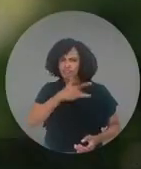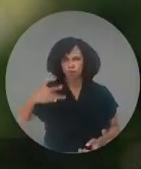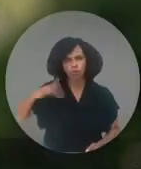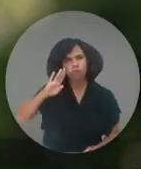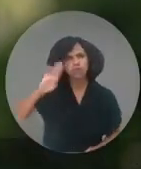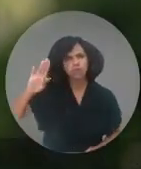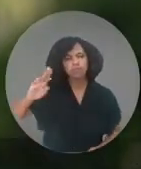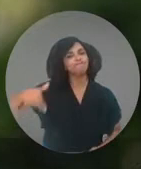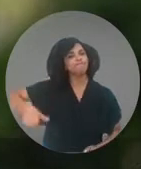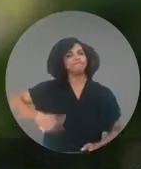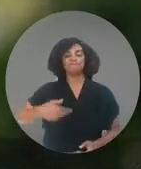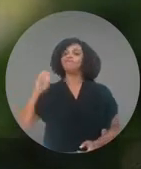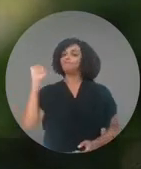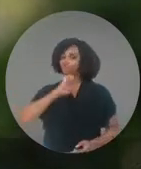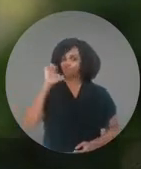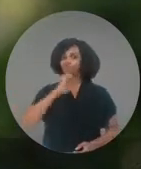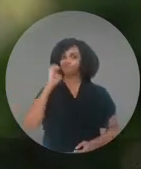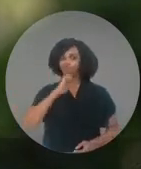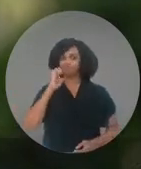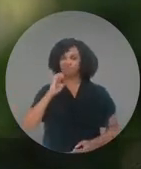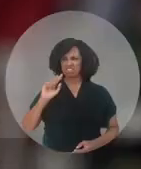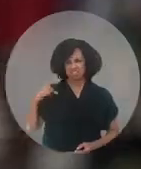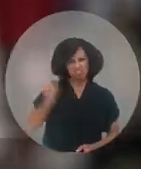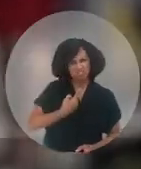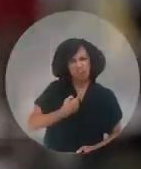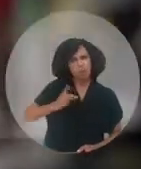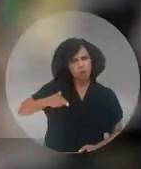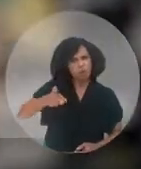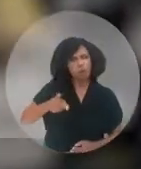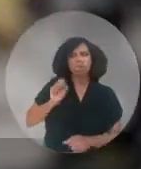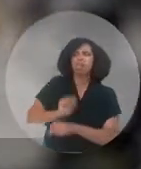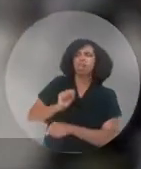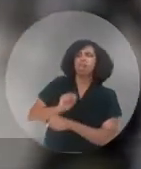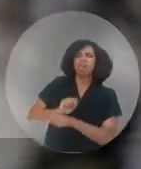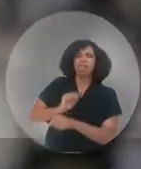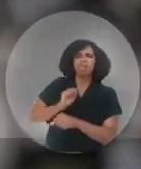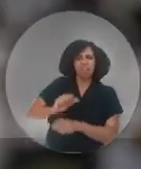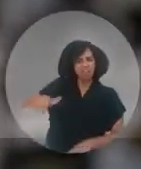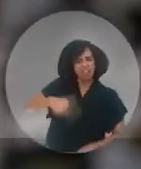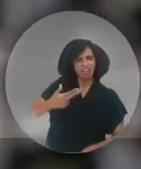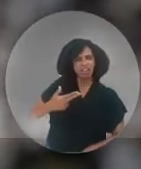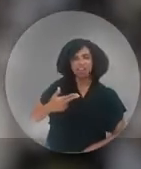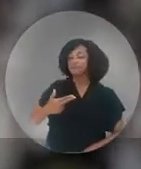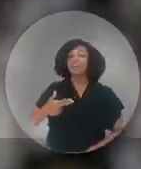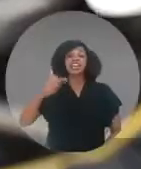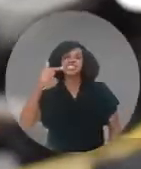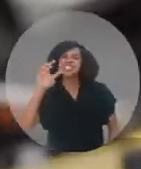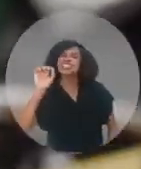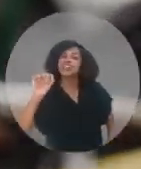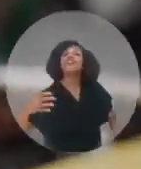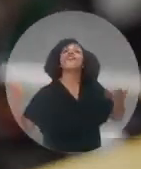é prioridade e cirurgia é emergência. A gente não precisa esperar tanto para fazer uma cirurgia.